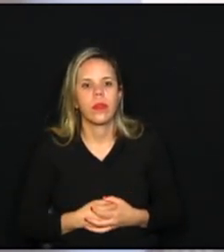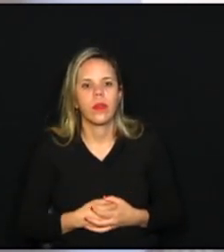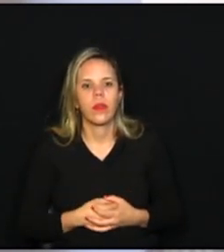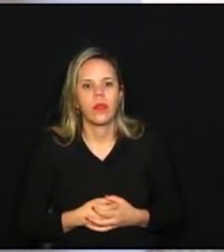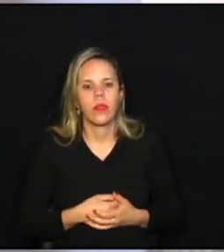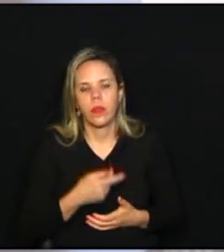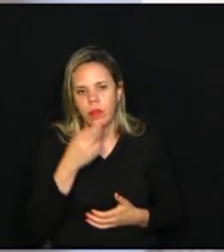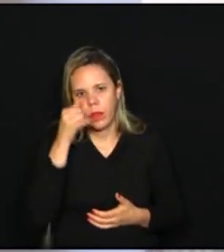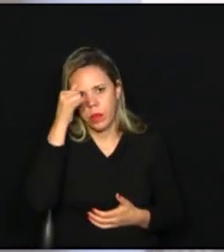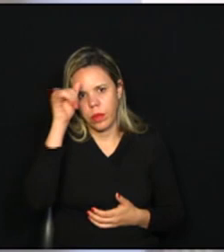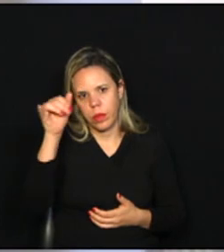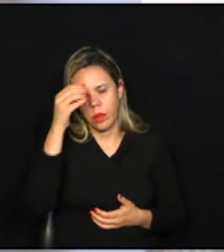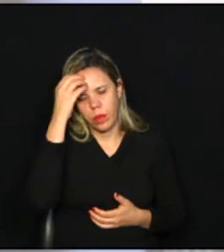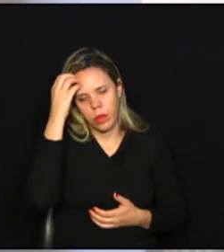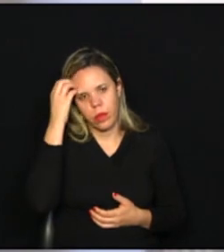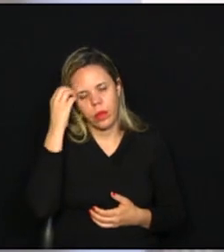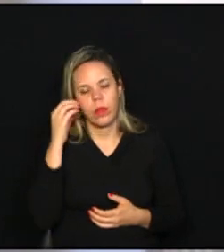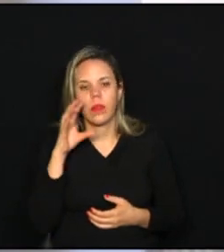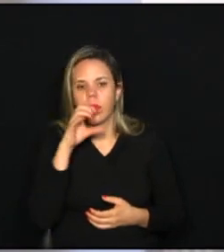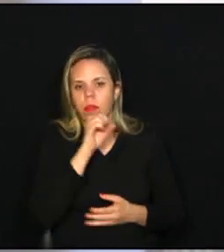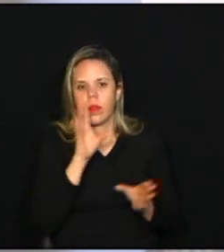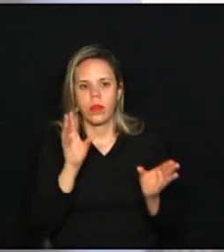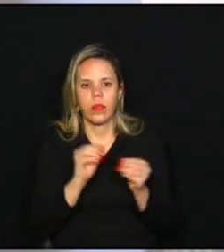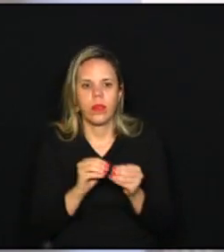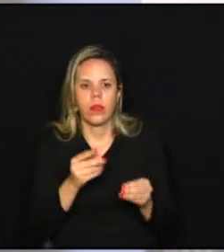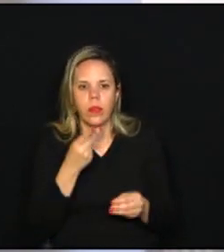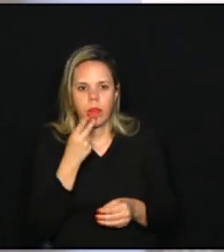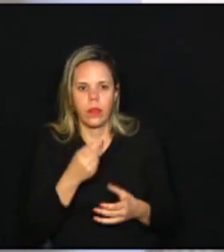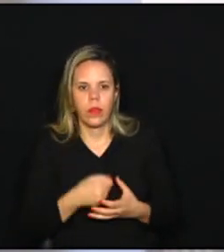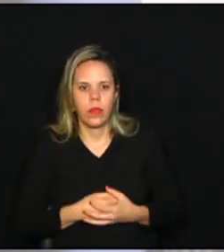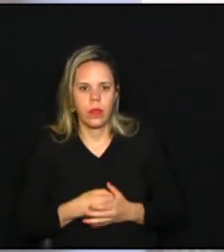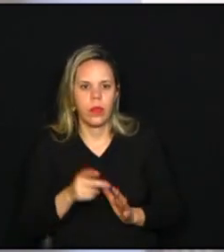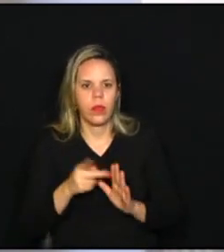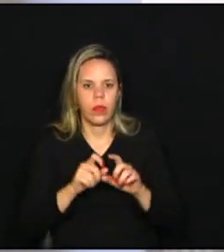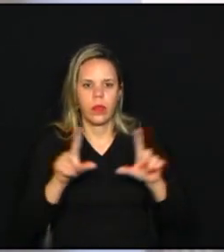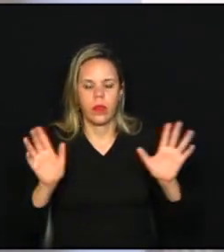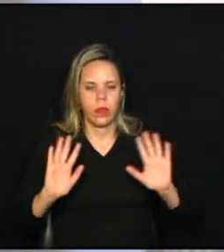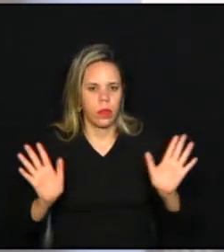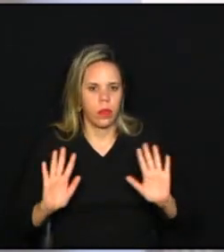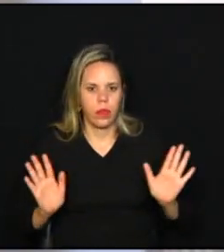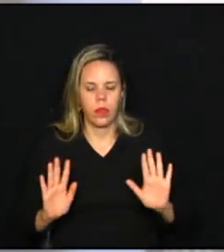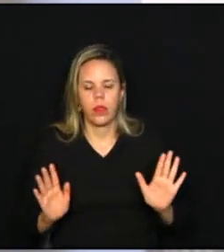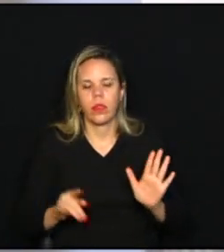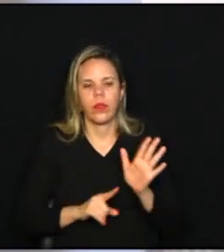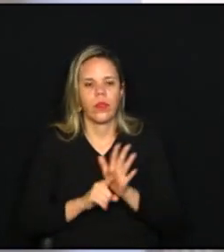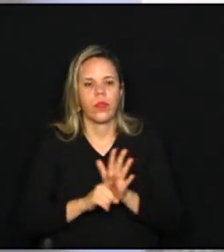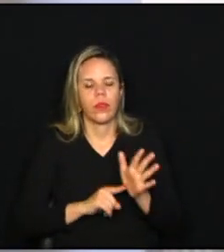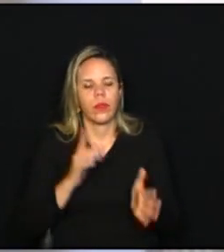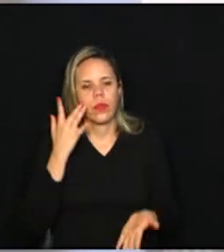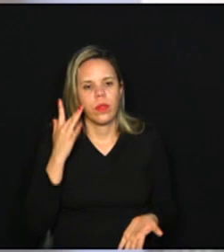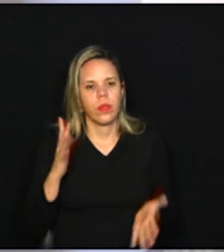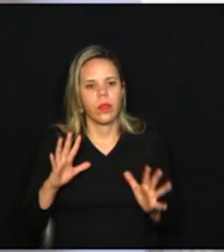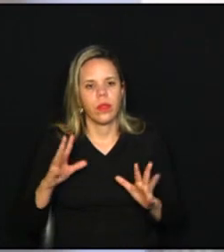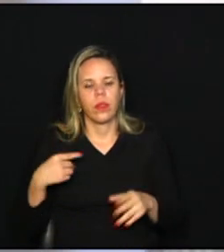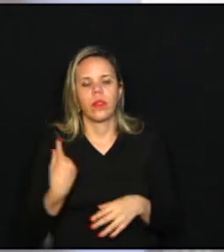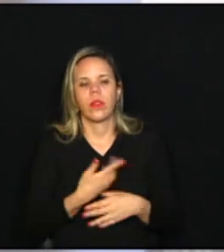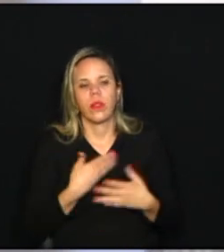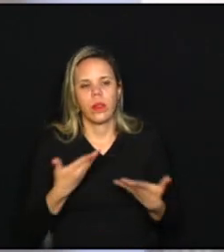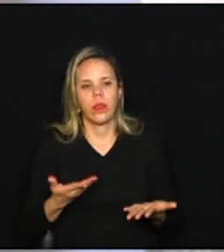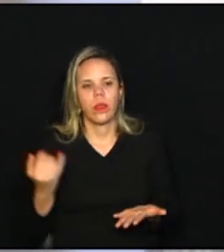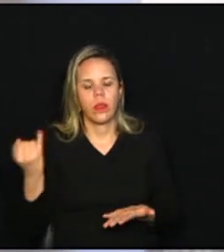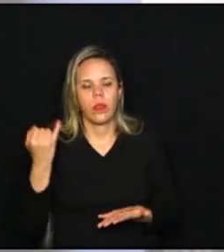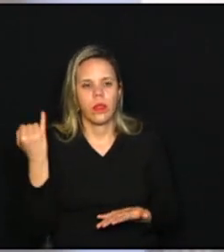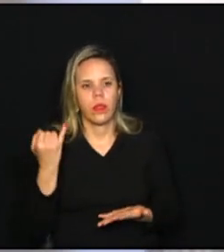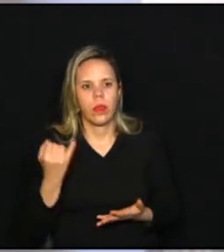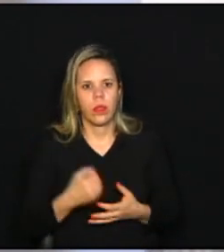evitar aqui de fazer, até para ser mais rápido, vou evitar de fazer a projeção, porque é um dado que eu acho que talvez para nós aqui é o mais